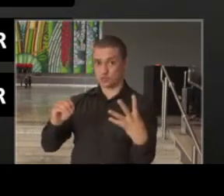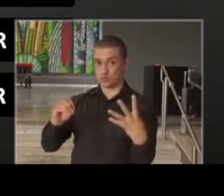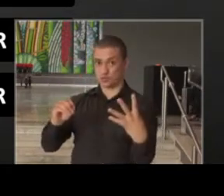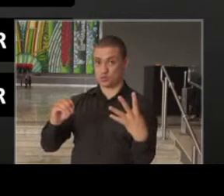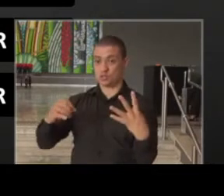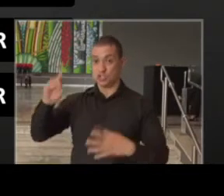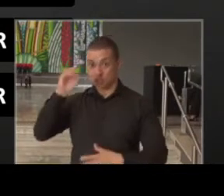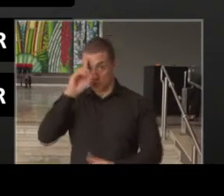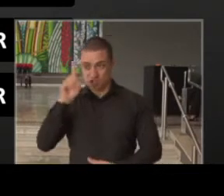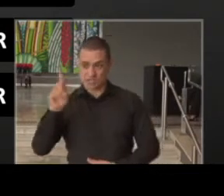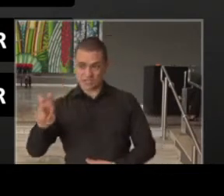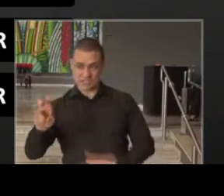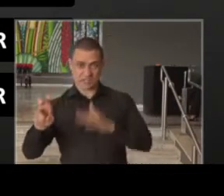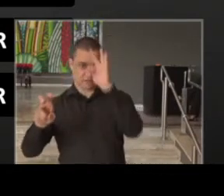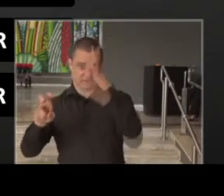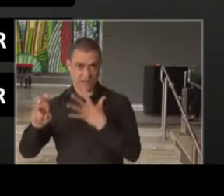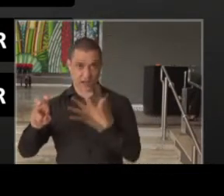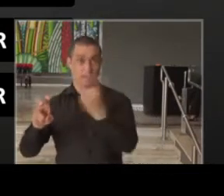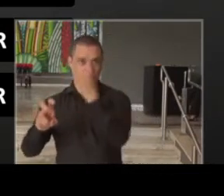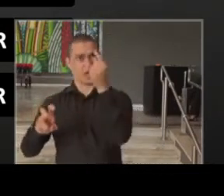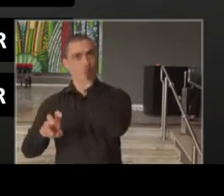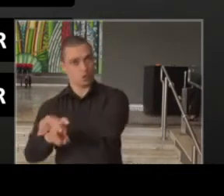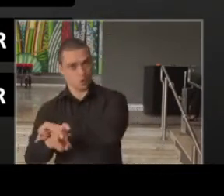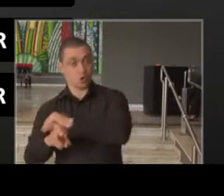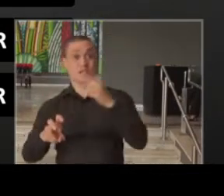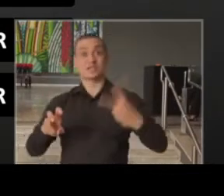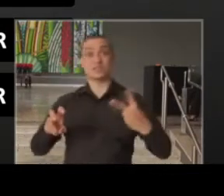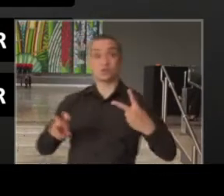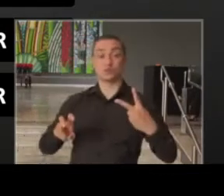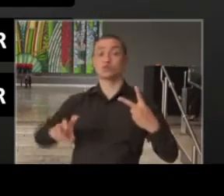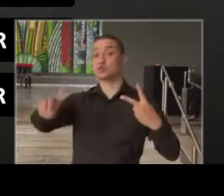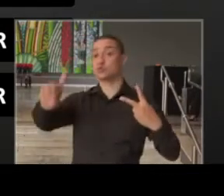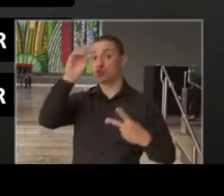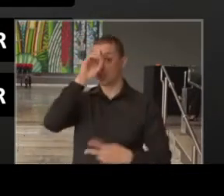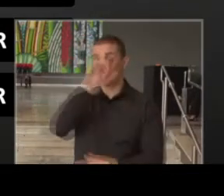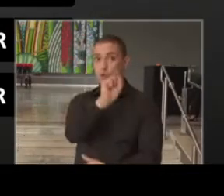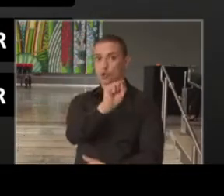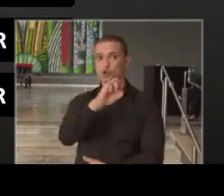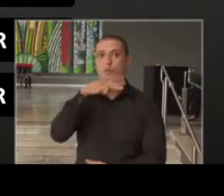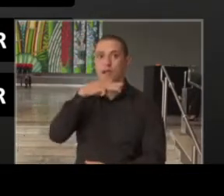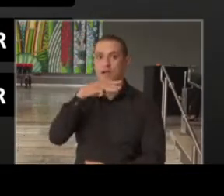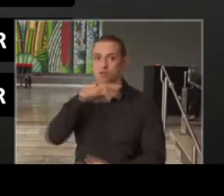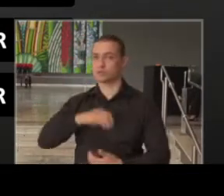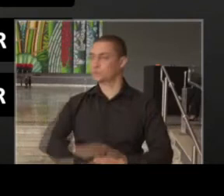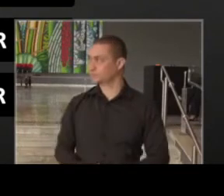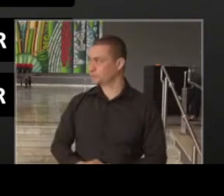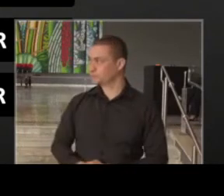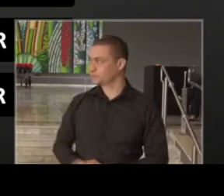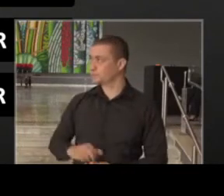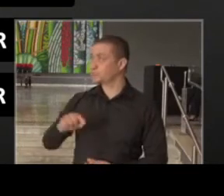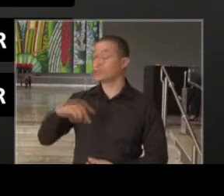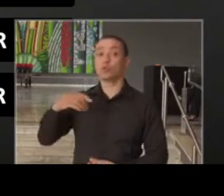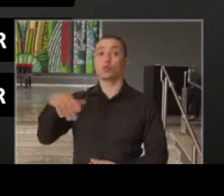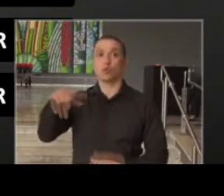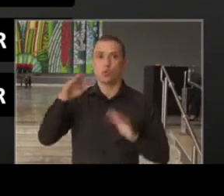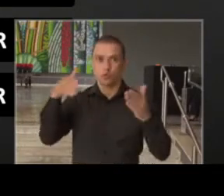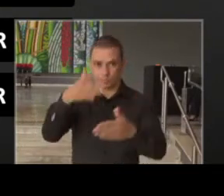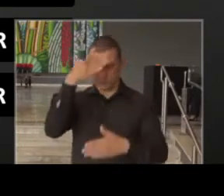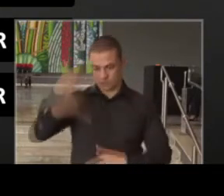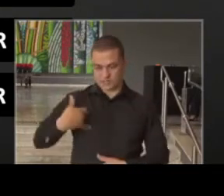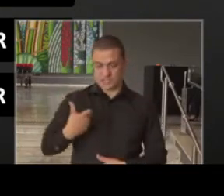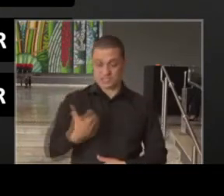de 15 de fevereiro a primeira dose e a segunda dose, 8 de março. O público-alvo de